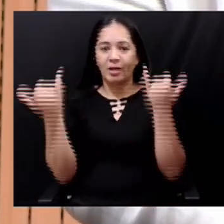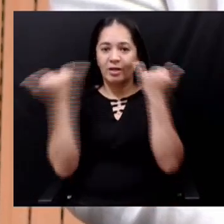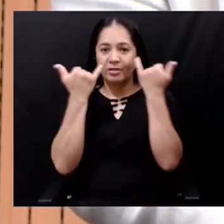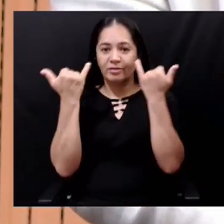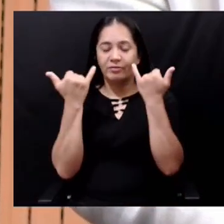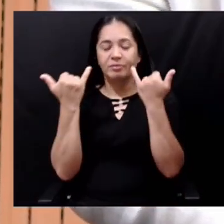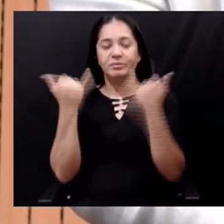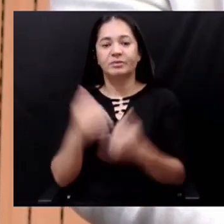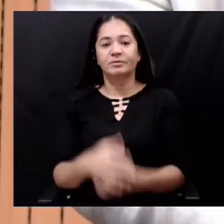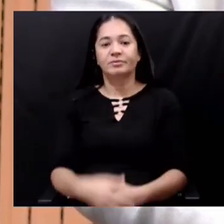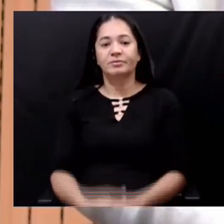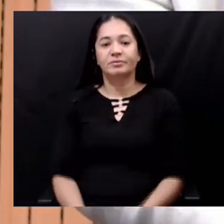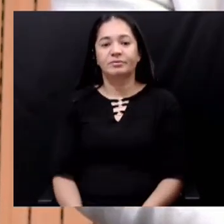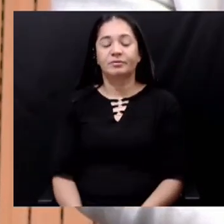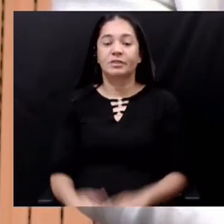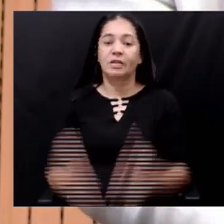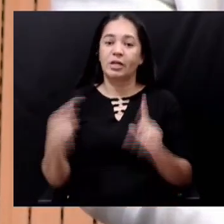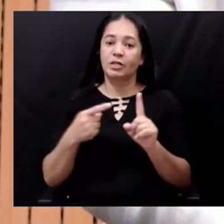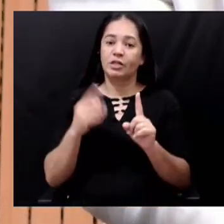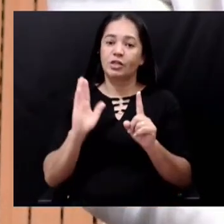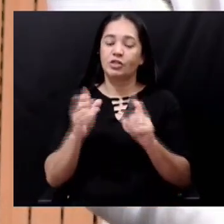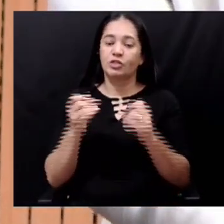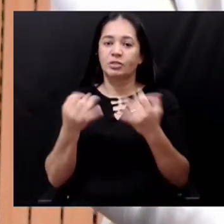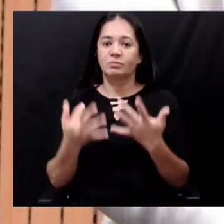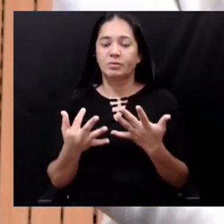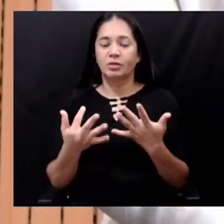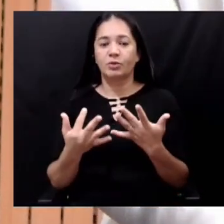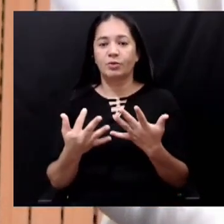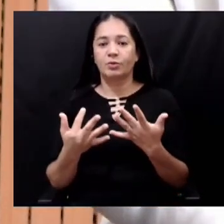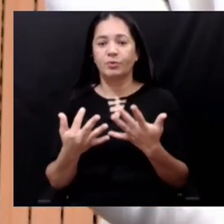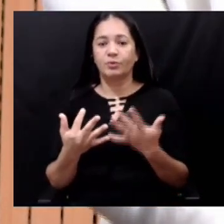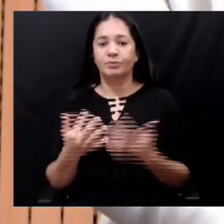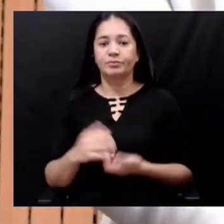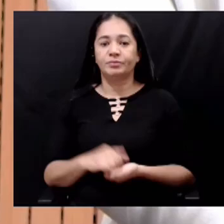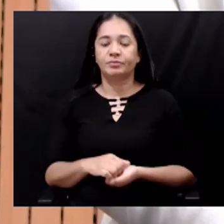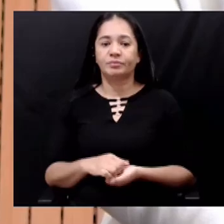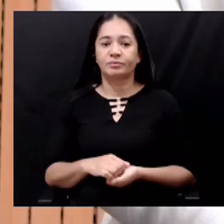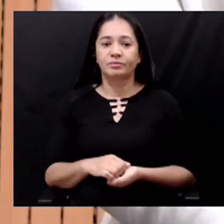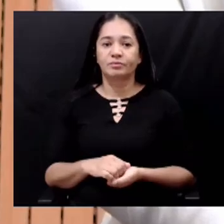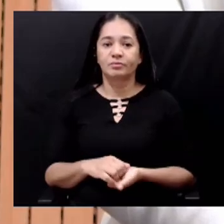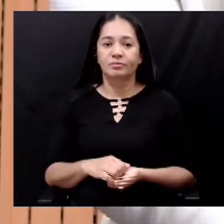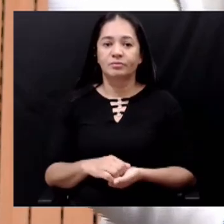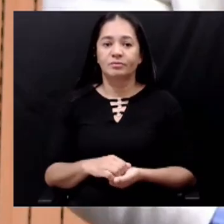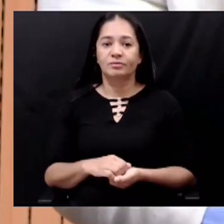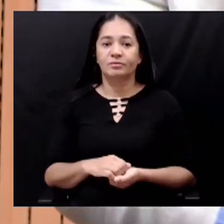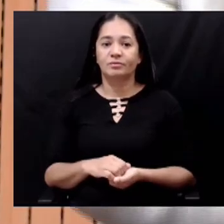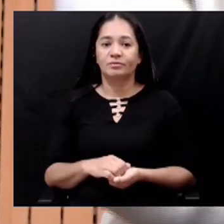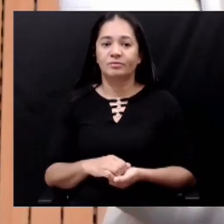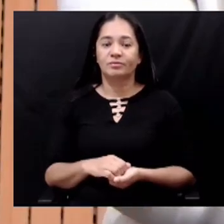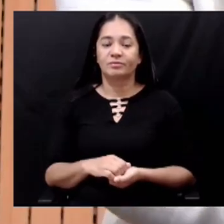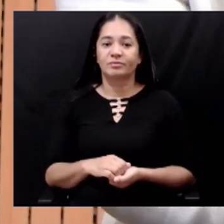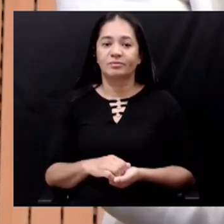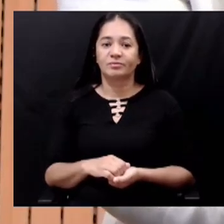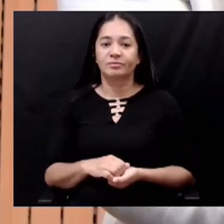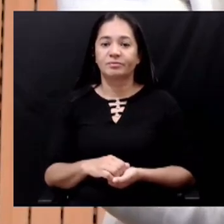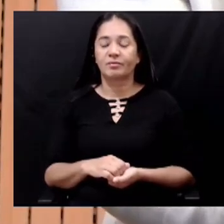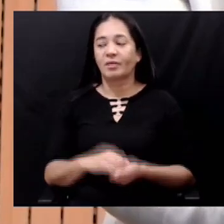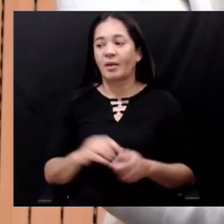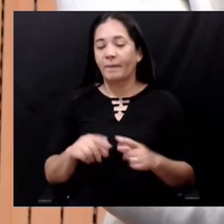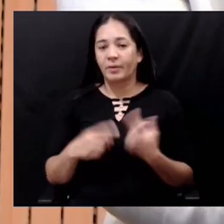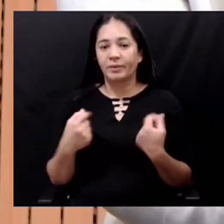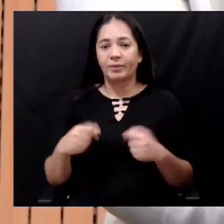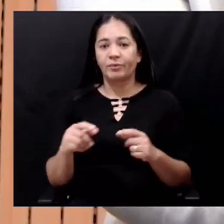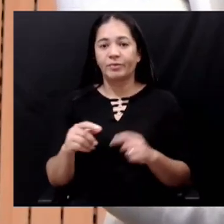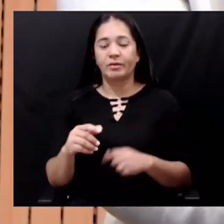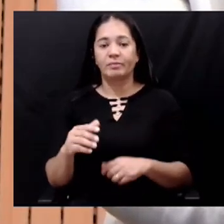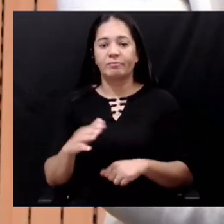Kleber disse, ninguém mata cachorro morto, né? Pelo contrário.